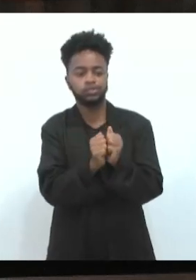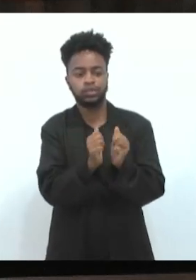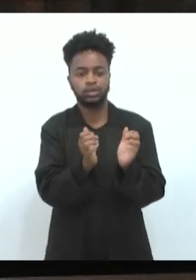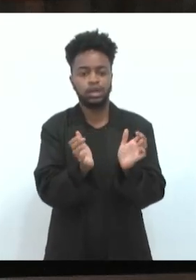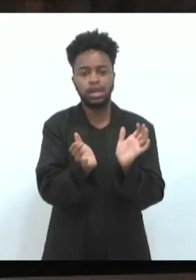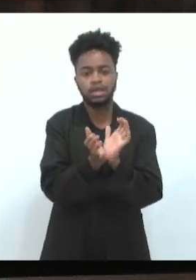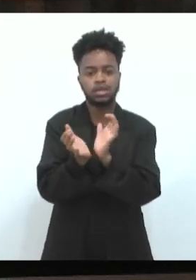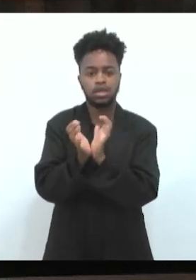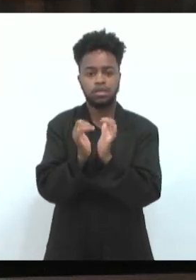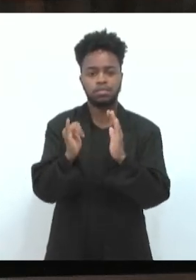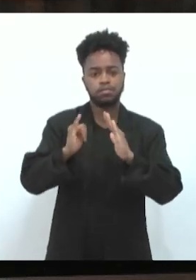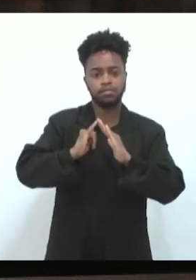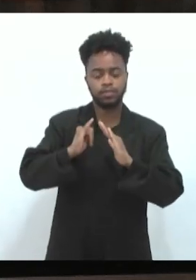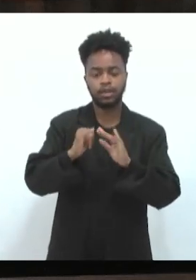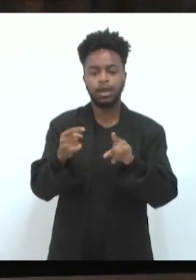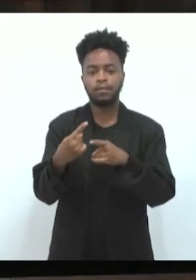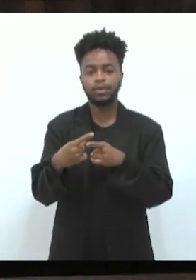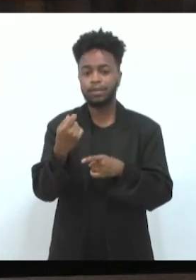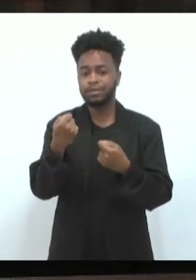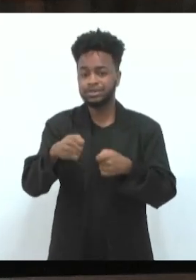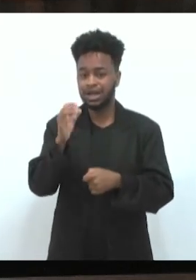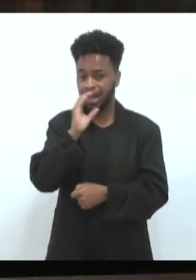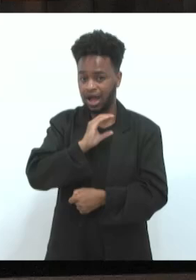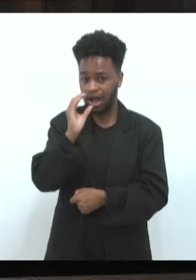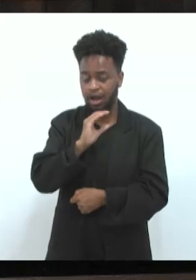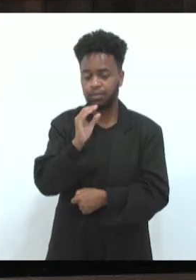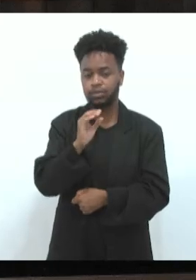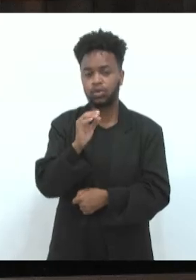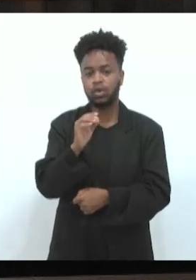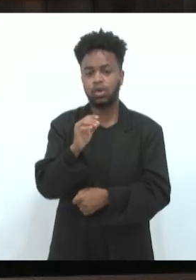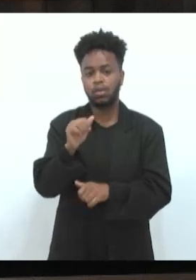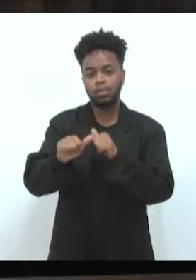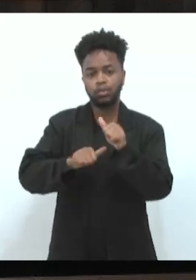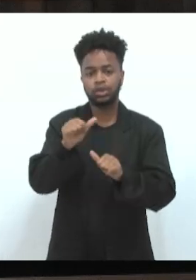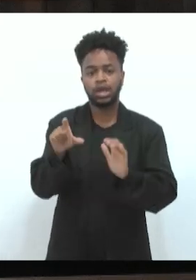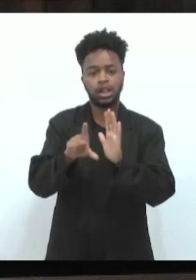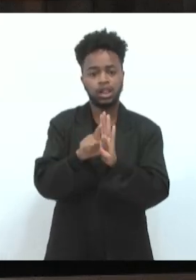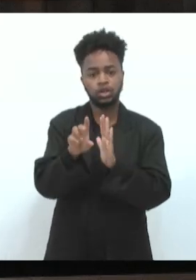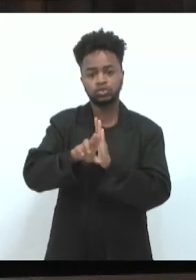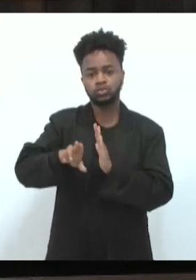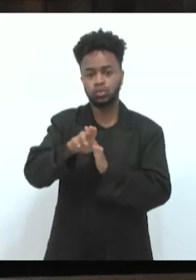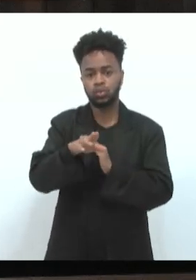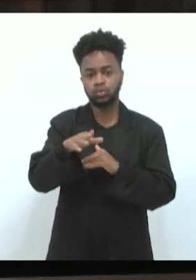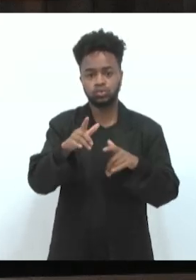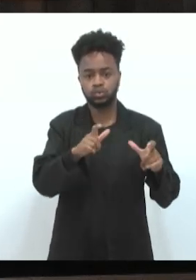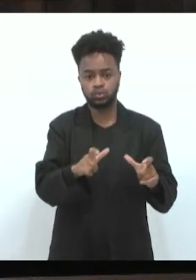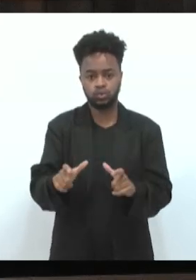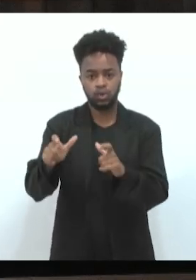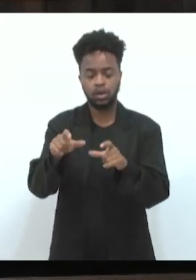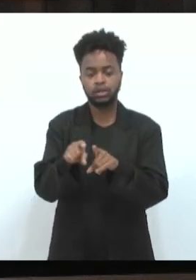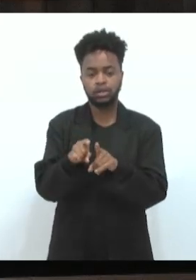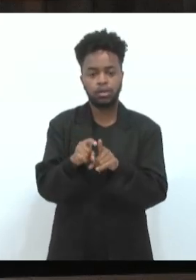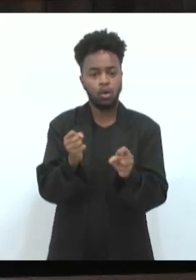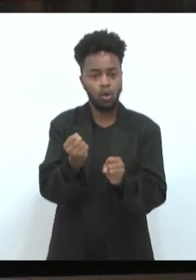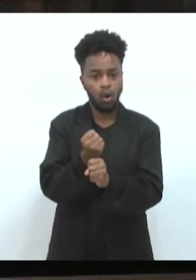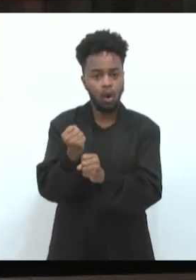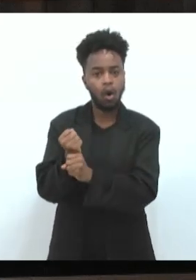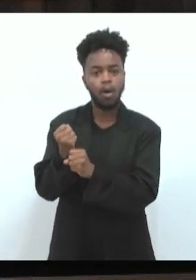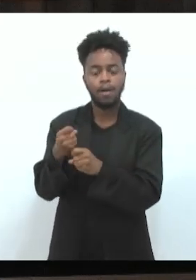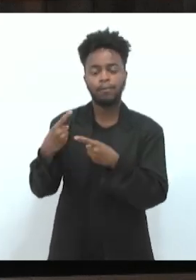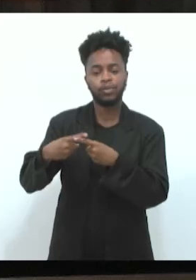para ontem atualizar a lei de uso e ocupação e parcelamento do solo, assim como vários outros códigos, como de obras, de posturas, que foram